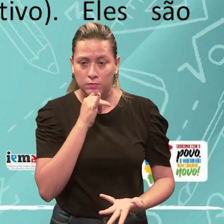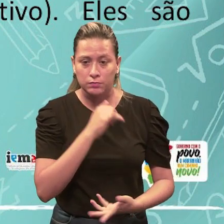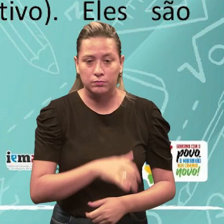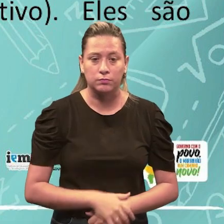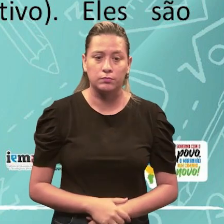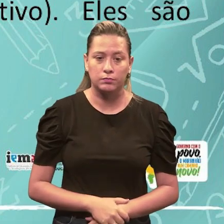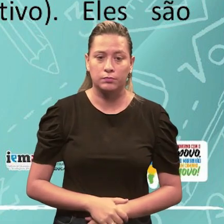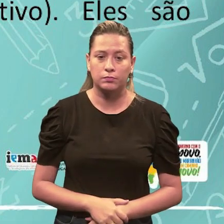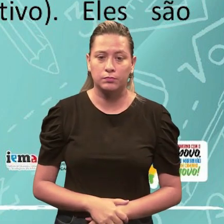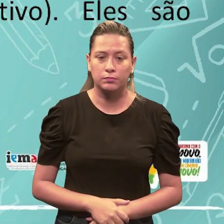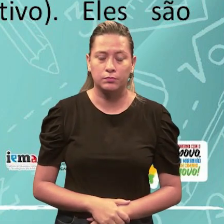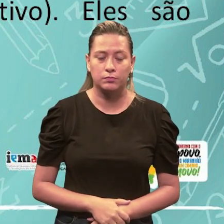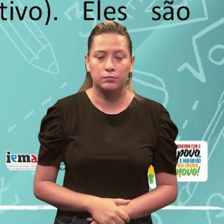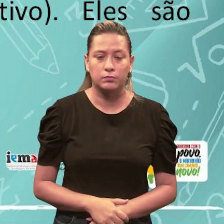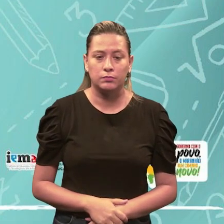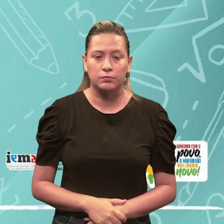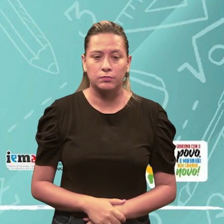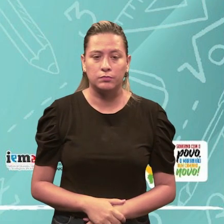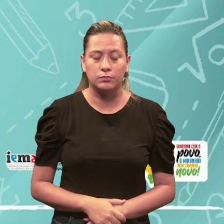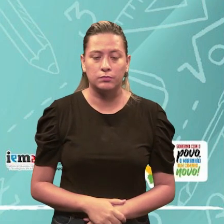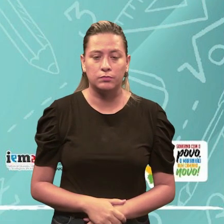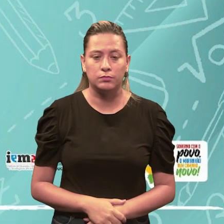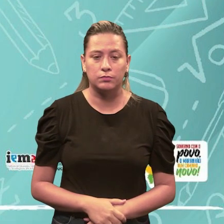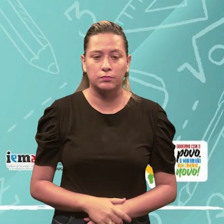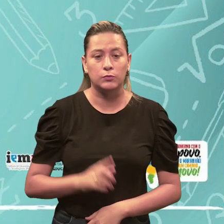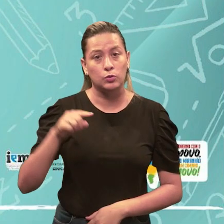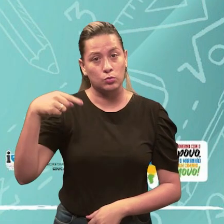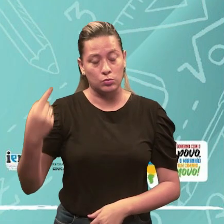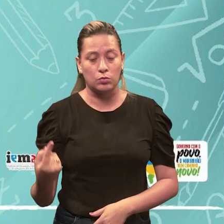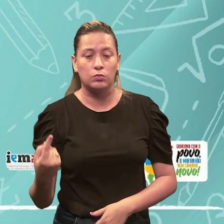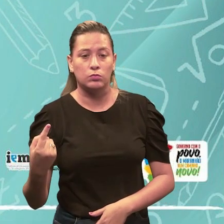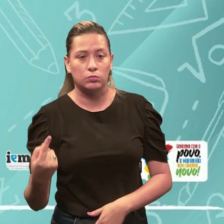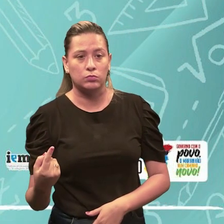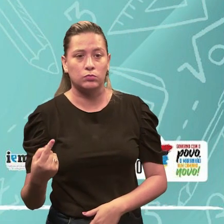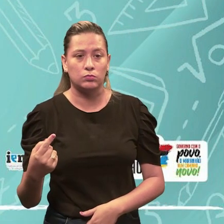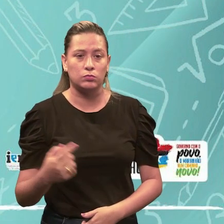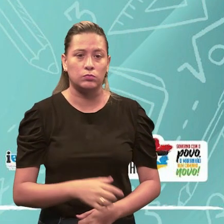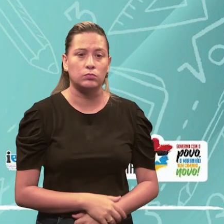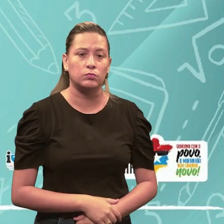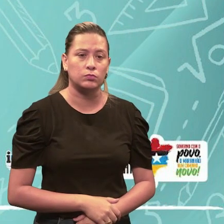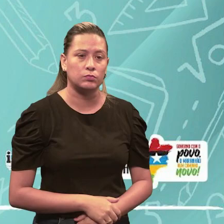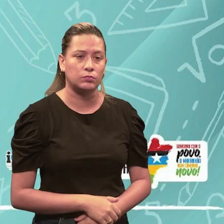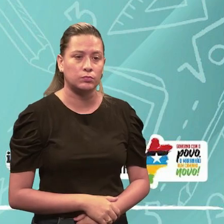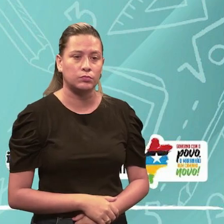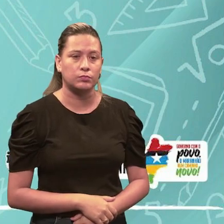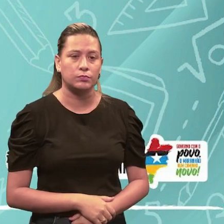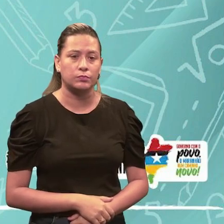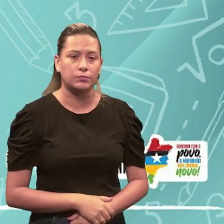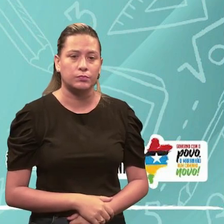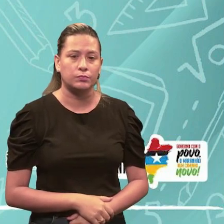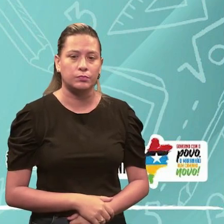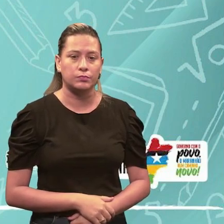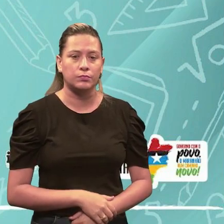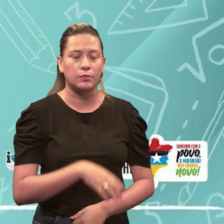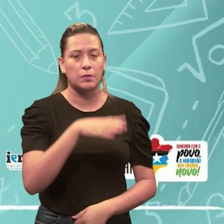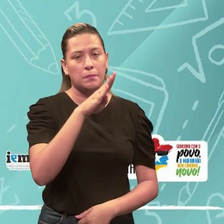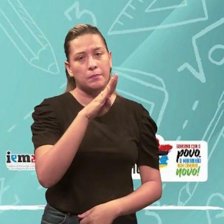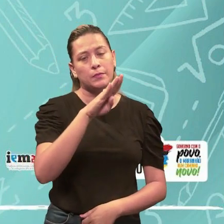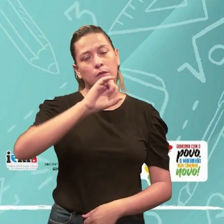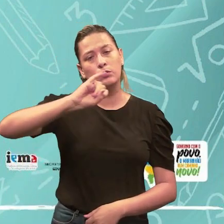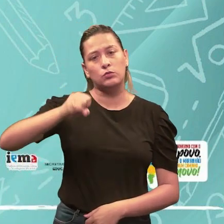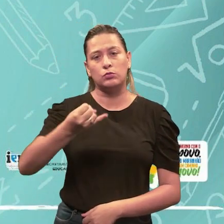físico, né? Como é que é ele, a forma dele. O outro tipo, né, que a gente viu aqui foi o tipo